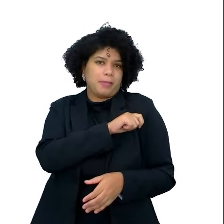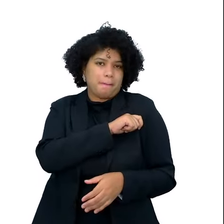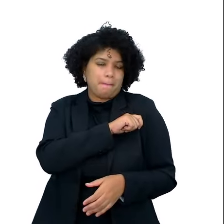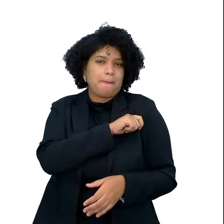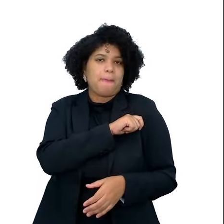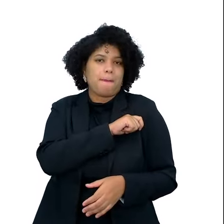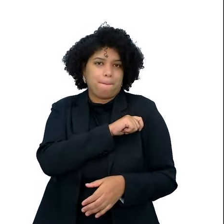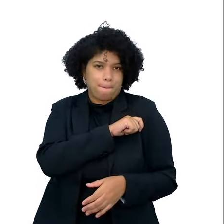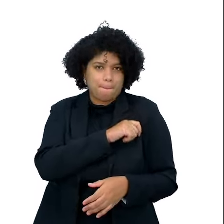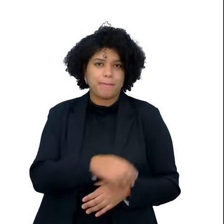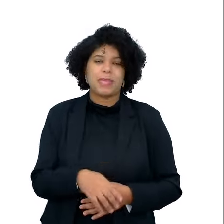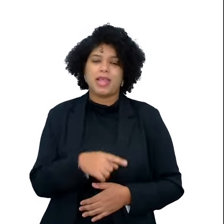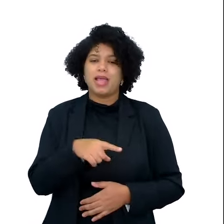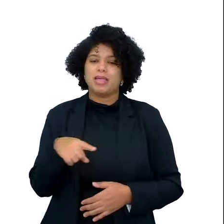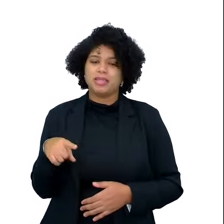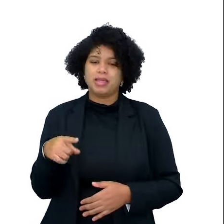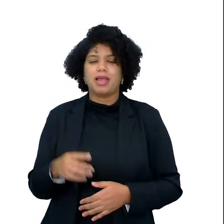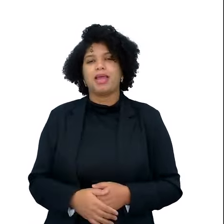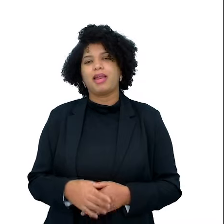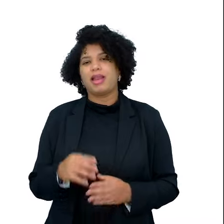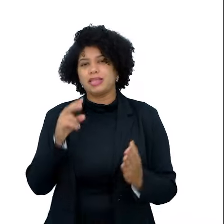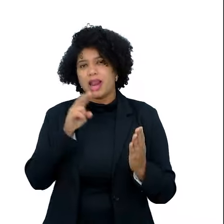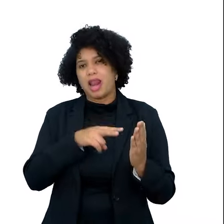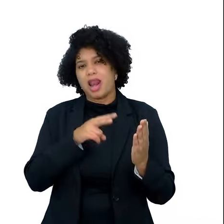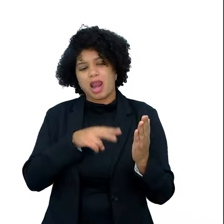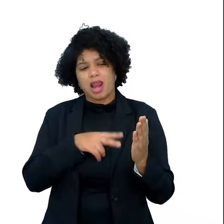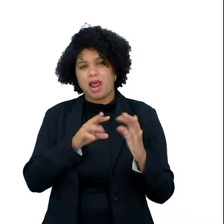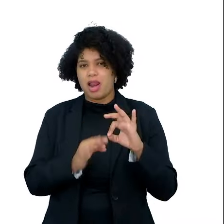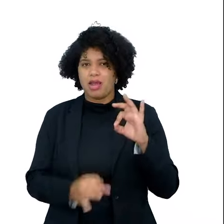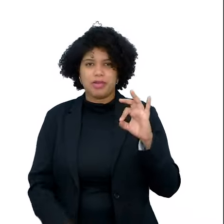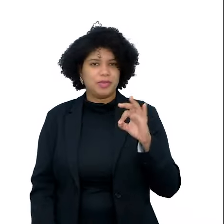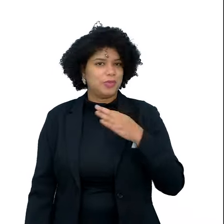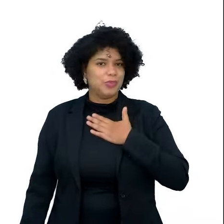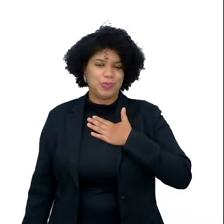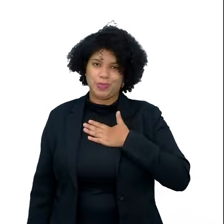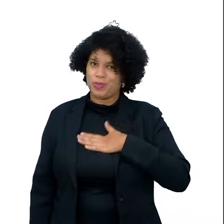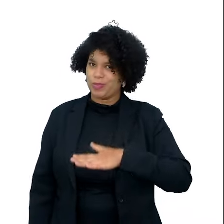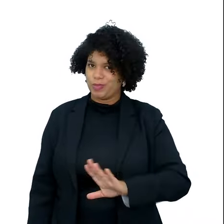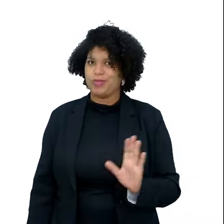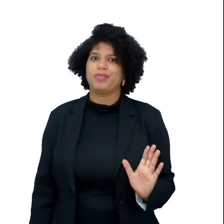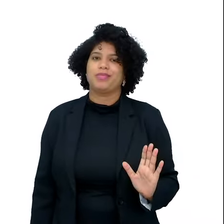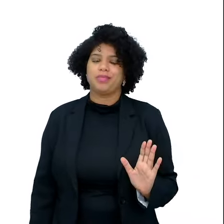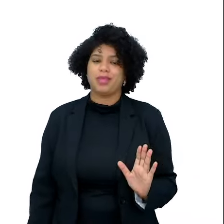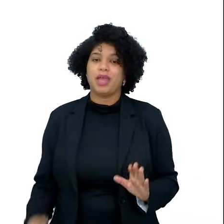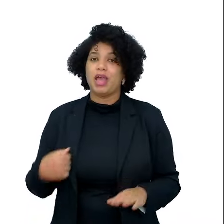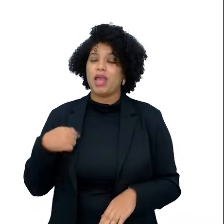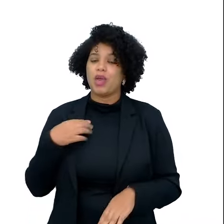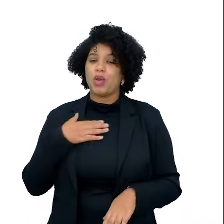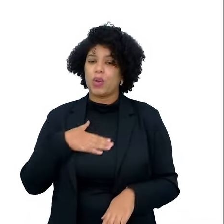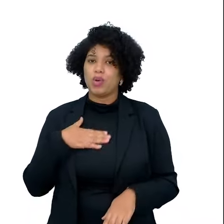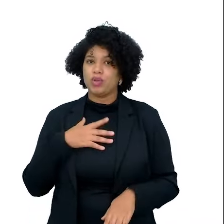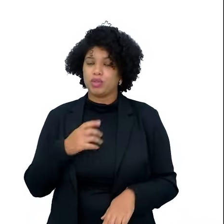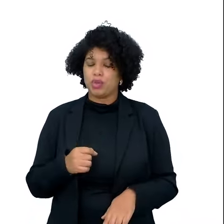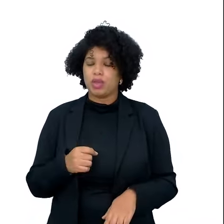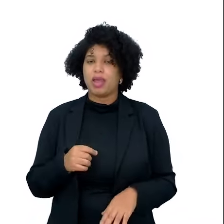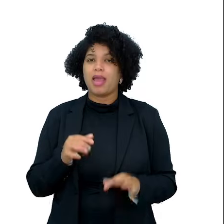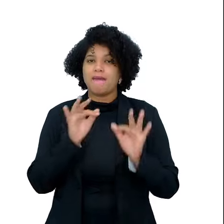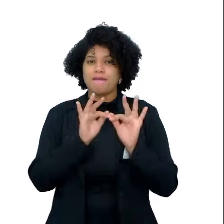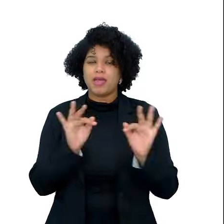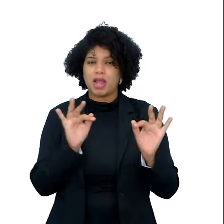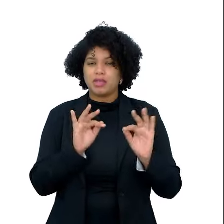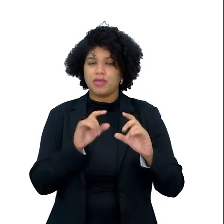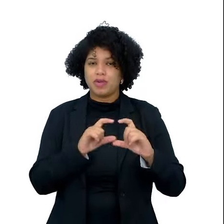são tão adeptos a grandes leituras longas, eu costumo fracionar trechos que não são